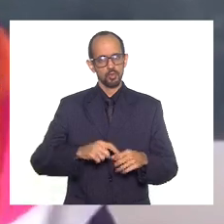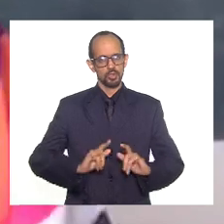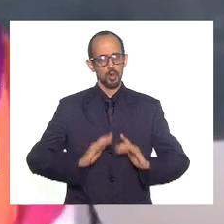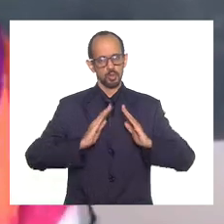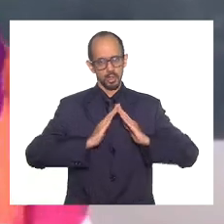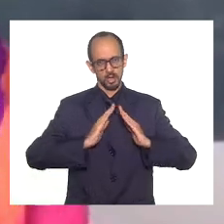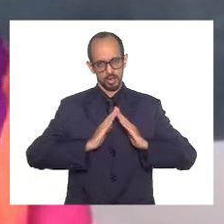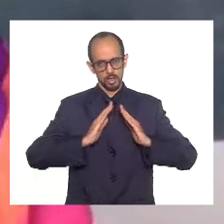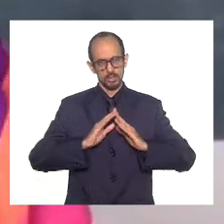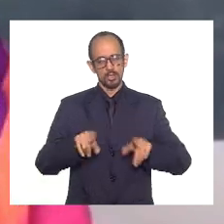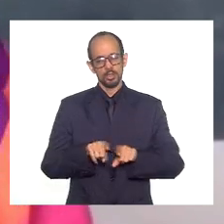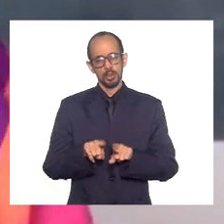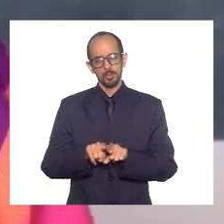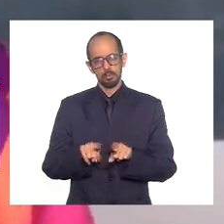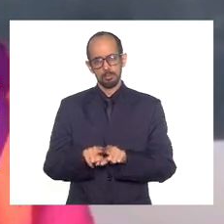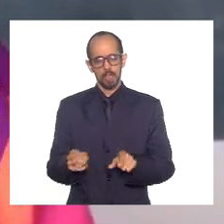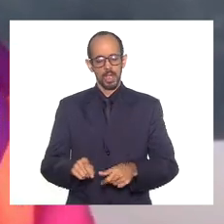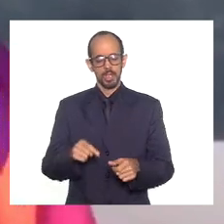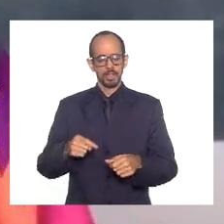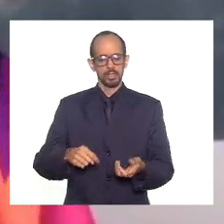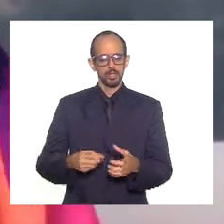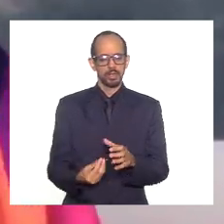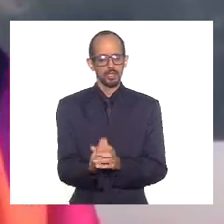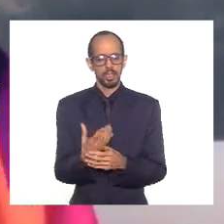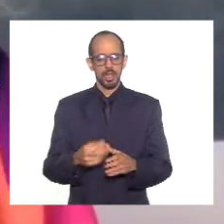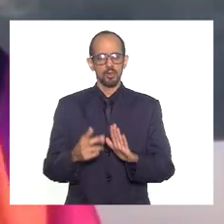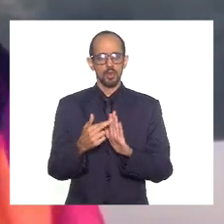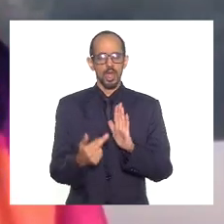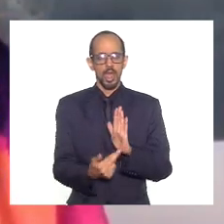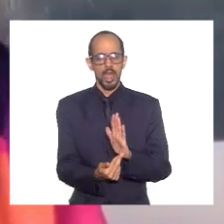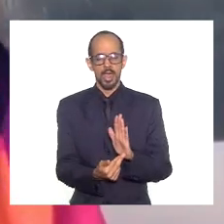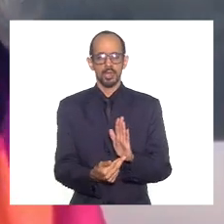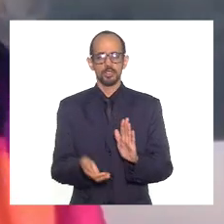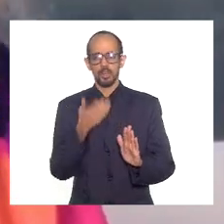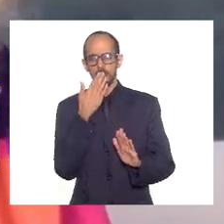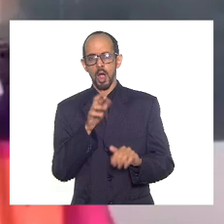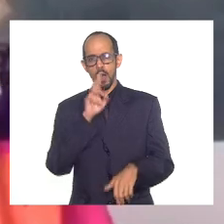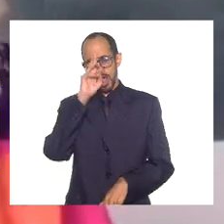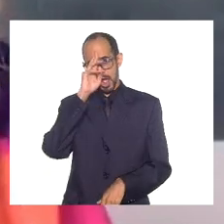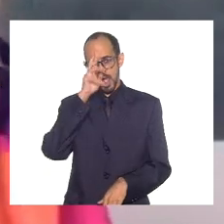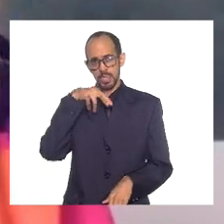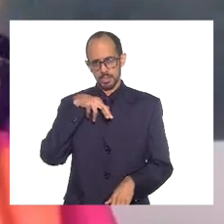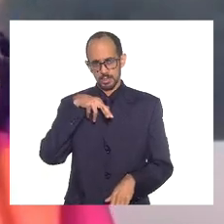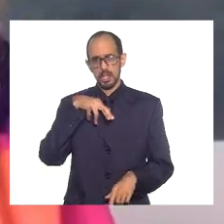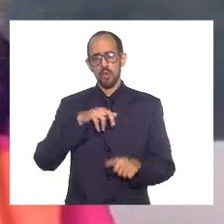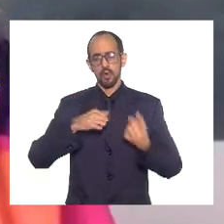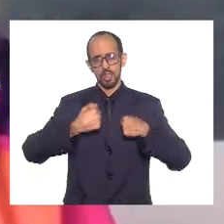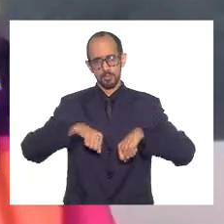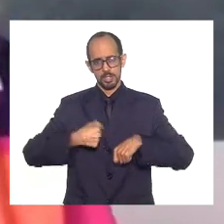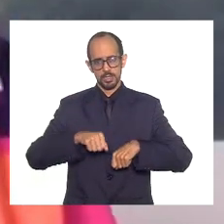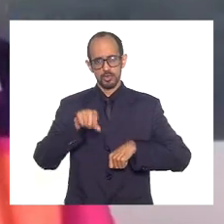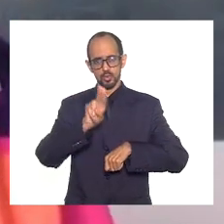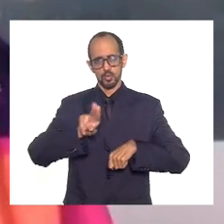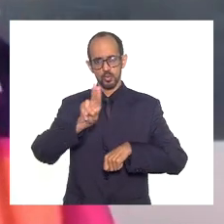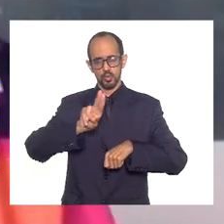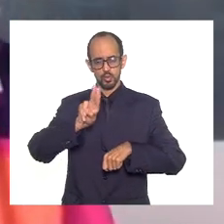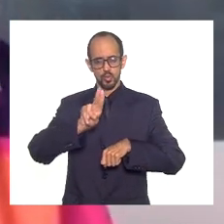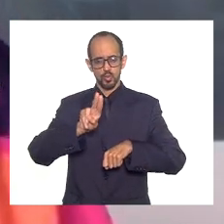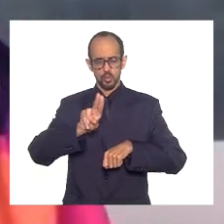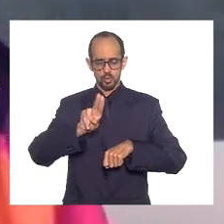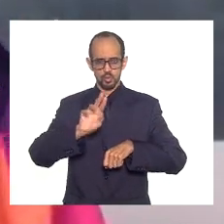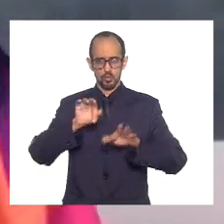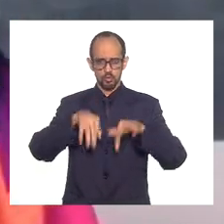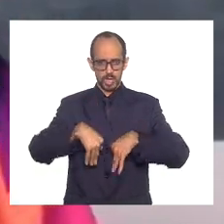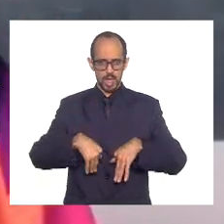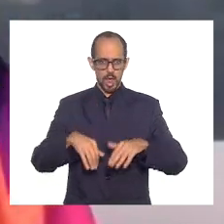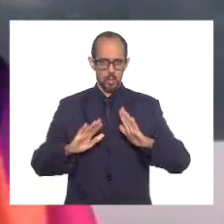também critérios de qual é a razão, qual é a proposição para o uso, destino final desse